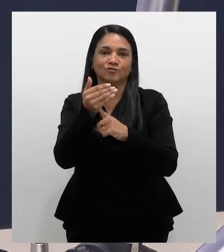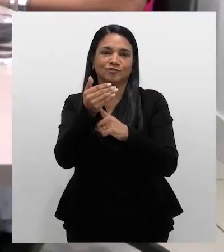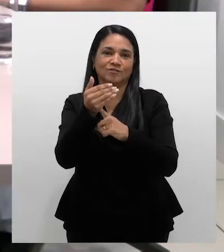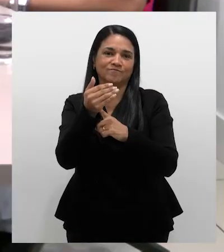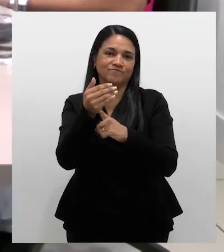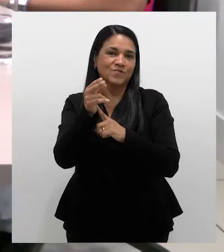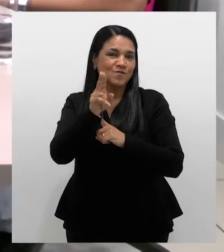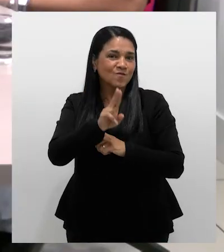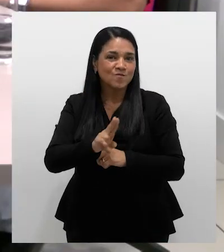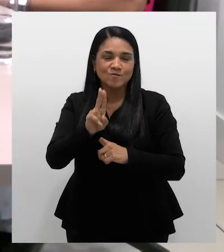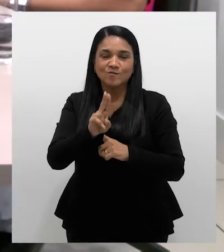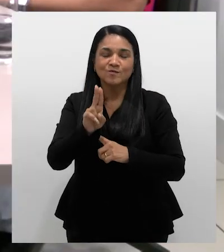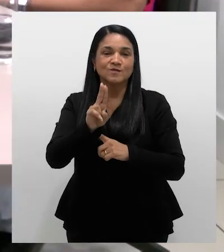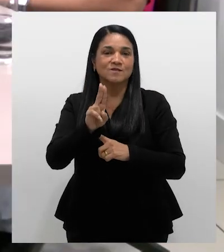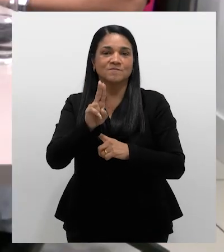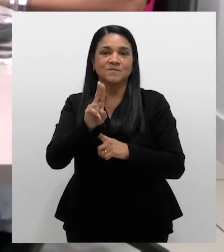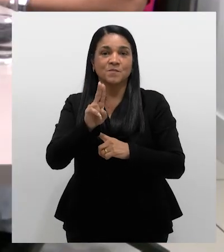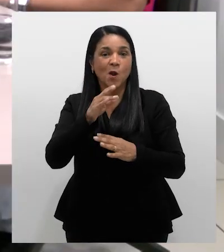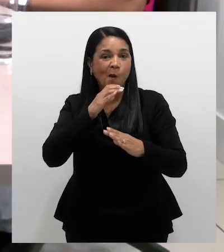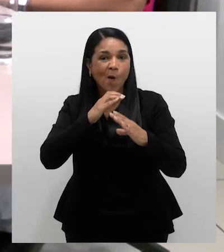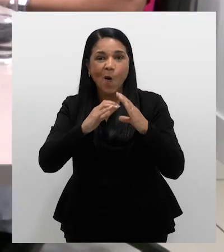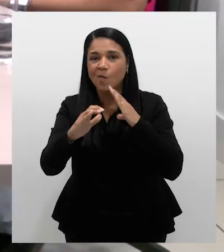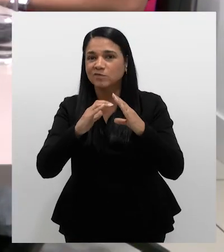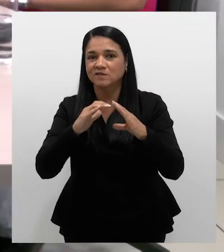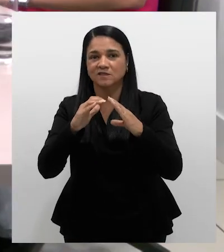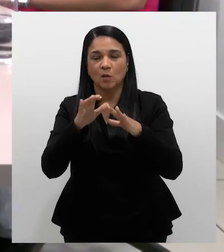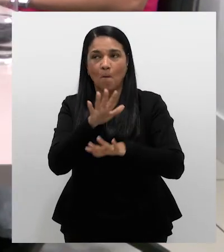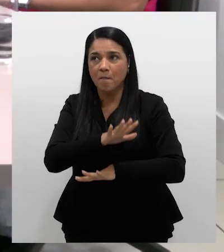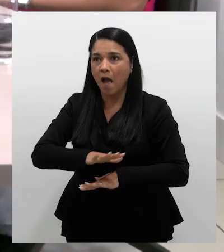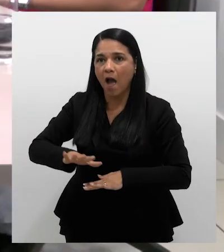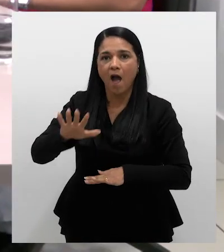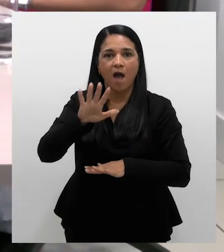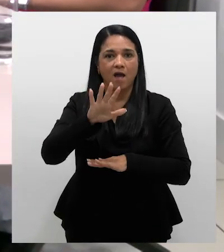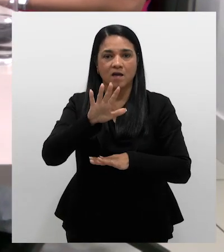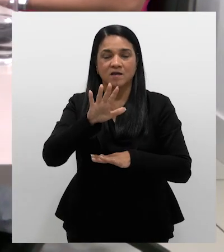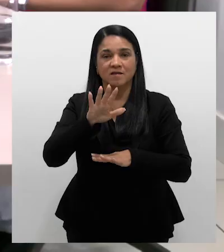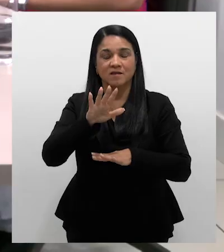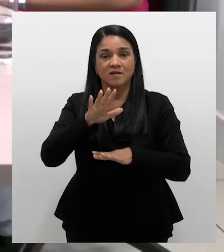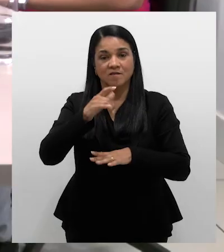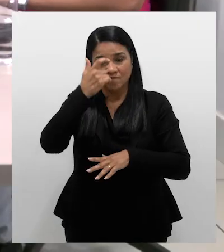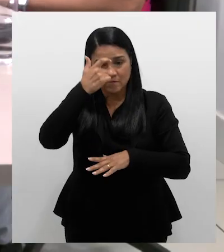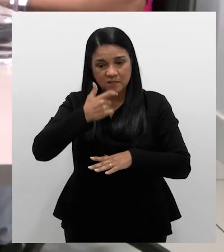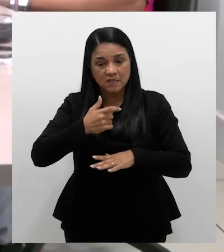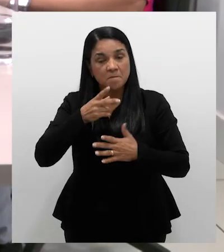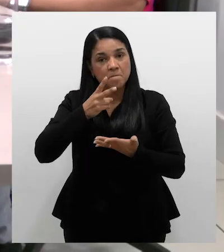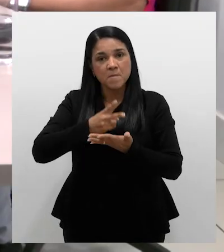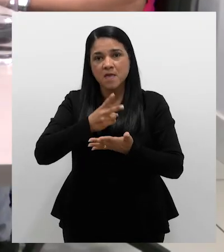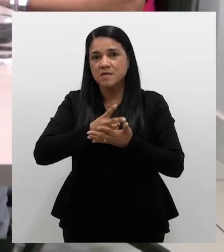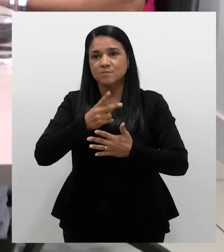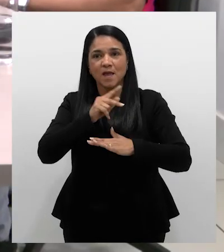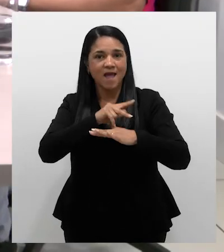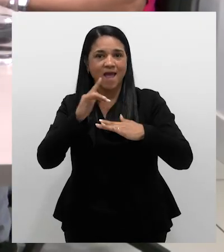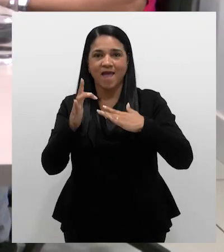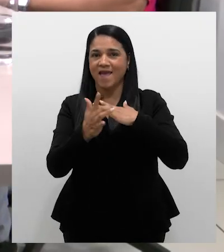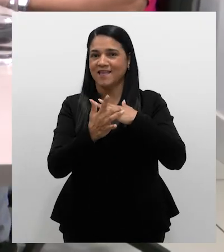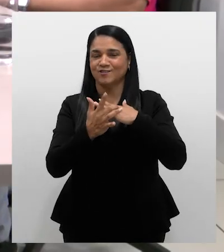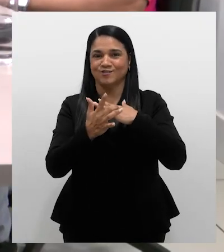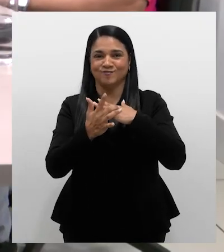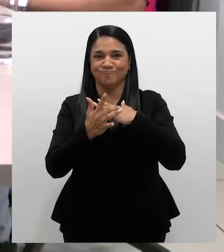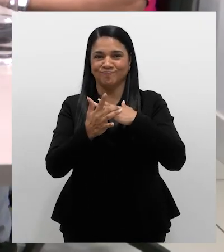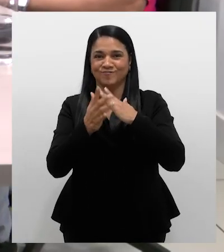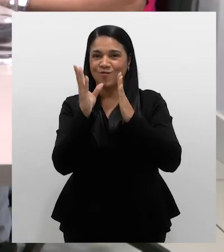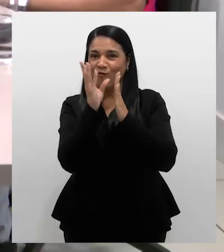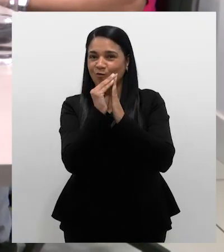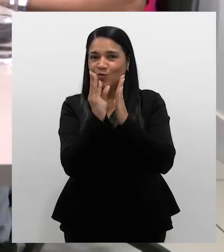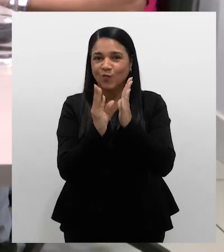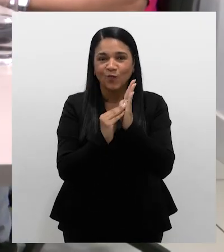comunicação. Então, a pessoa, ela vira a sua própria rede de TV, ela vira seu próprio canal